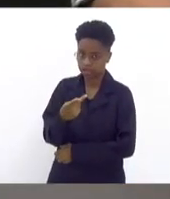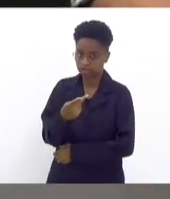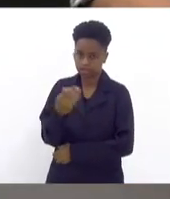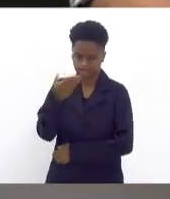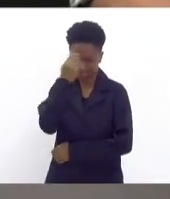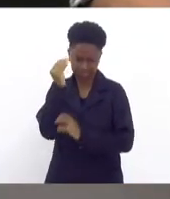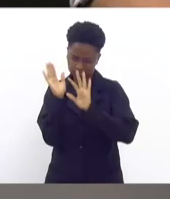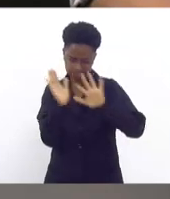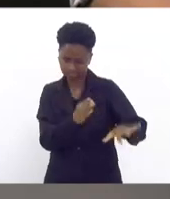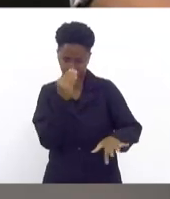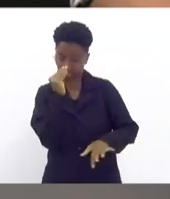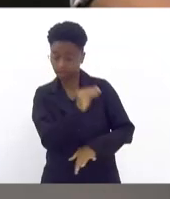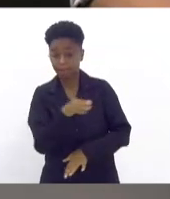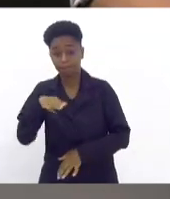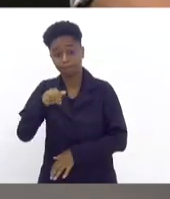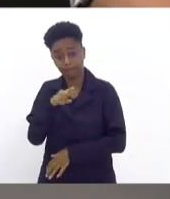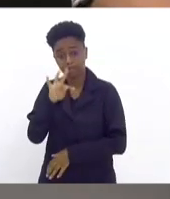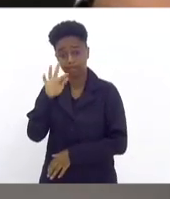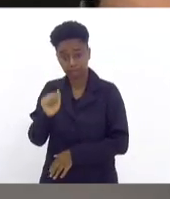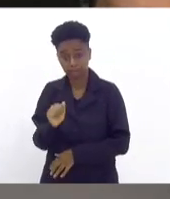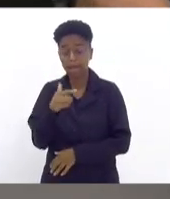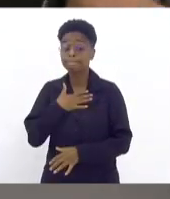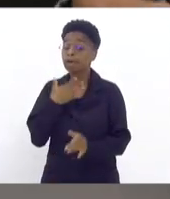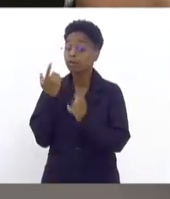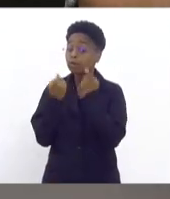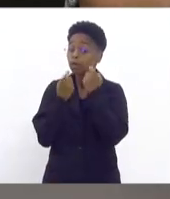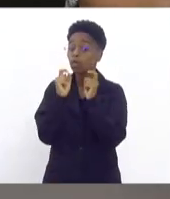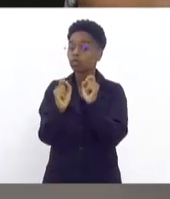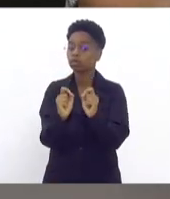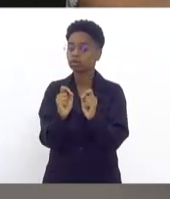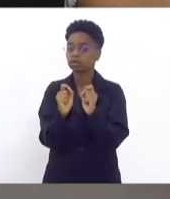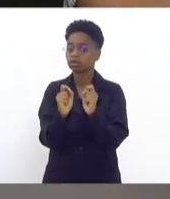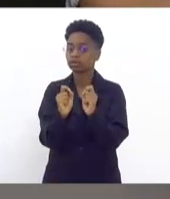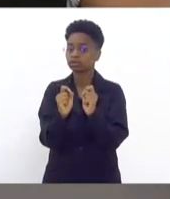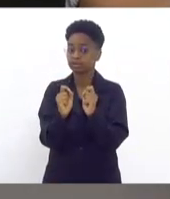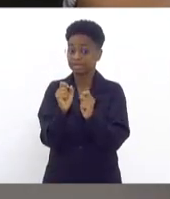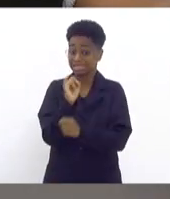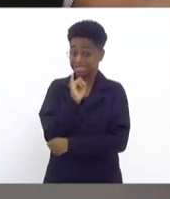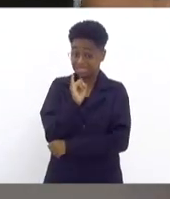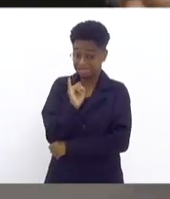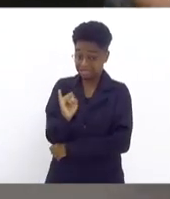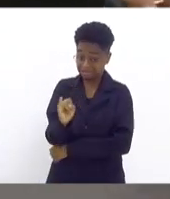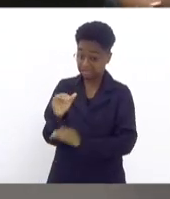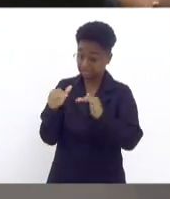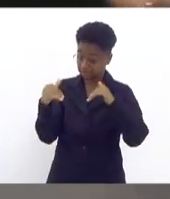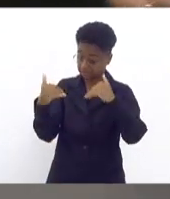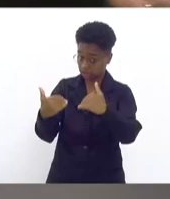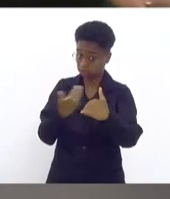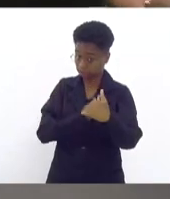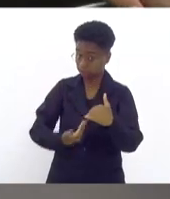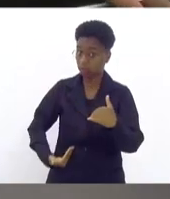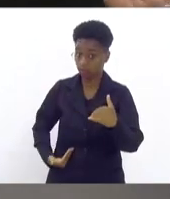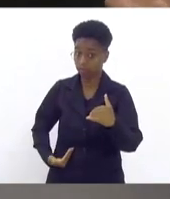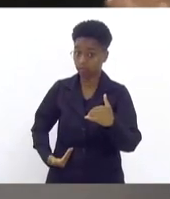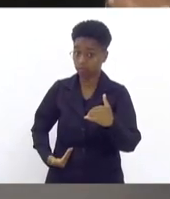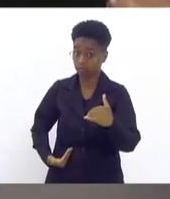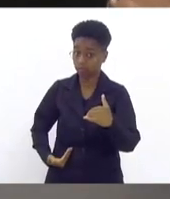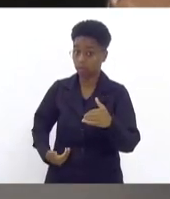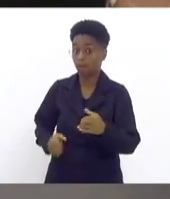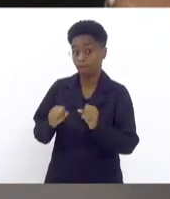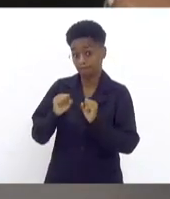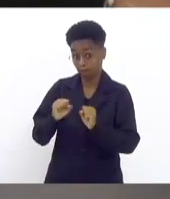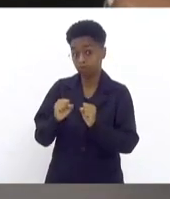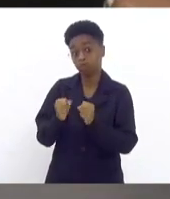a deputada Marta Rocha... Eu tenho uma preocupação com esse projeto, a minha Rodrigo. Questão é que, no caso do estádio público... Isso implica,